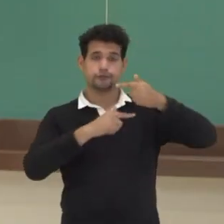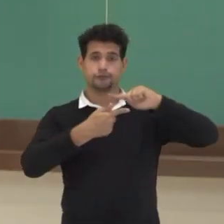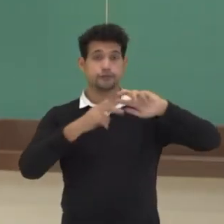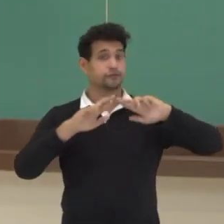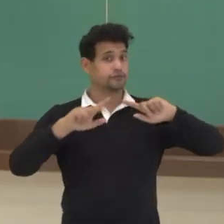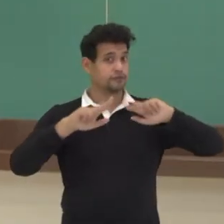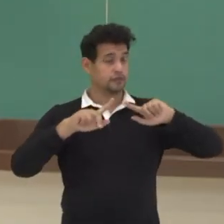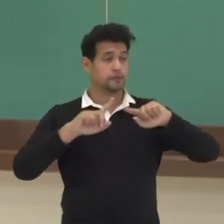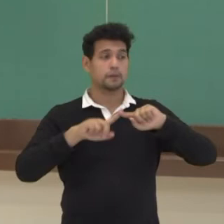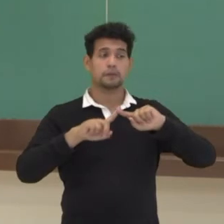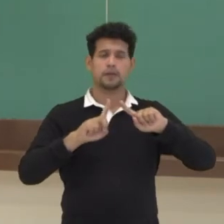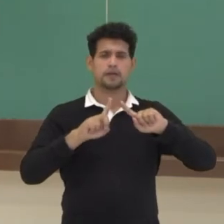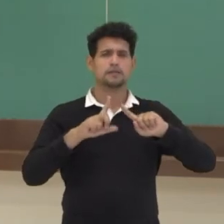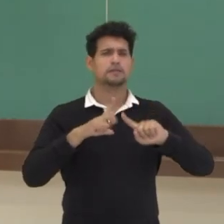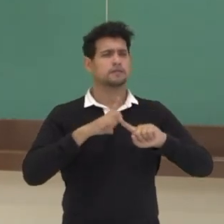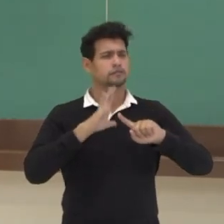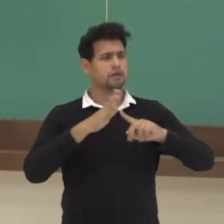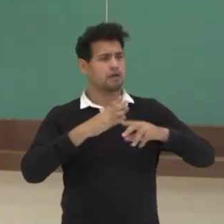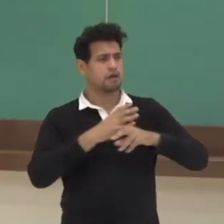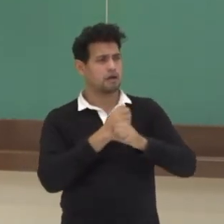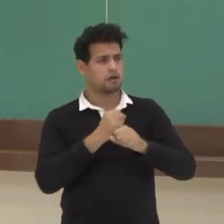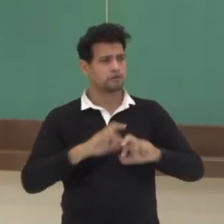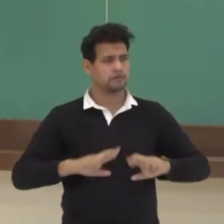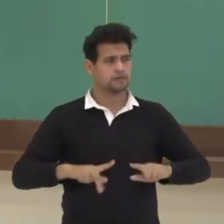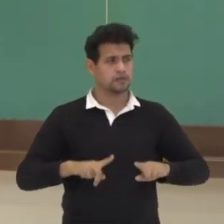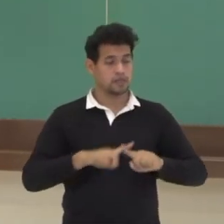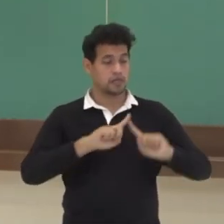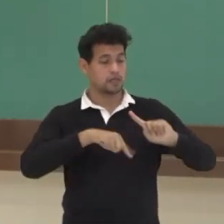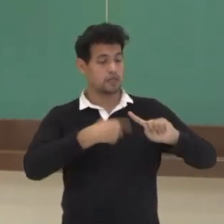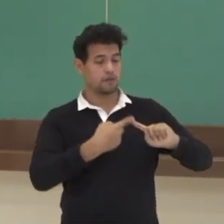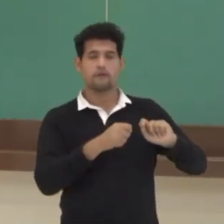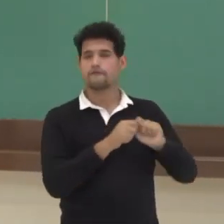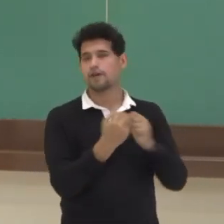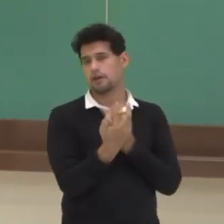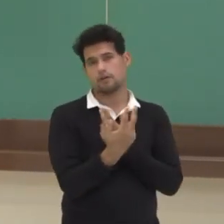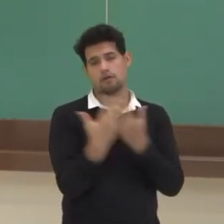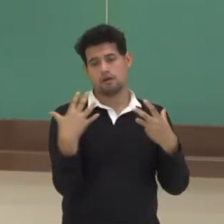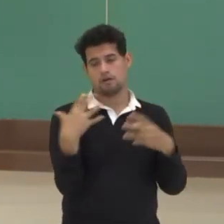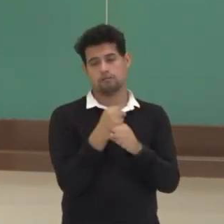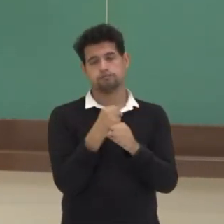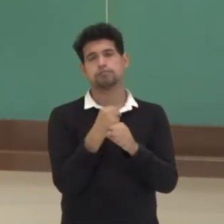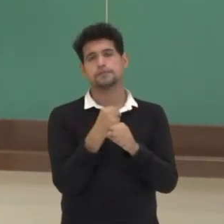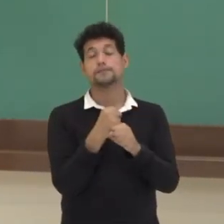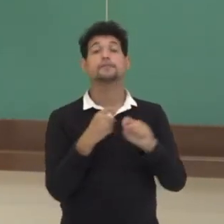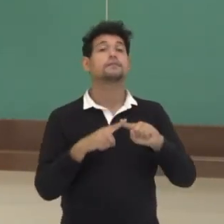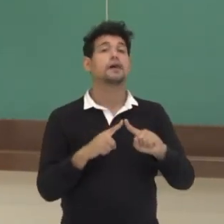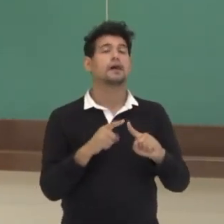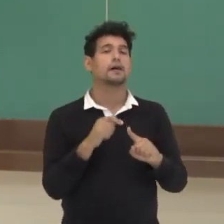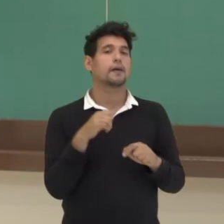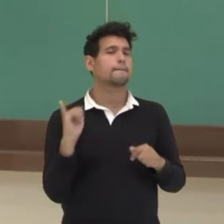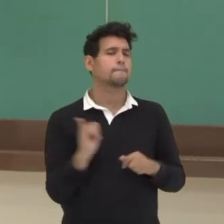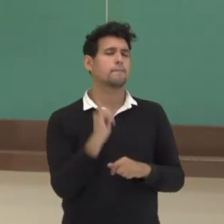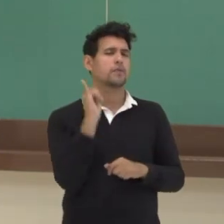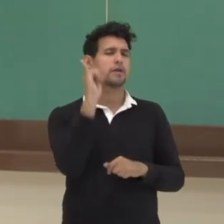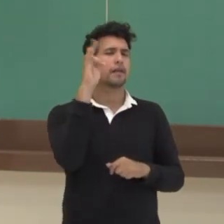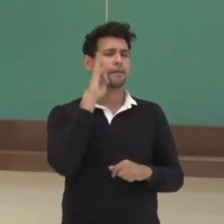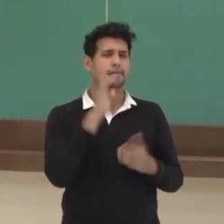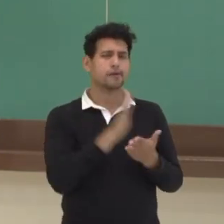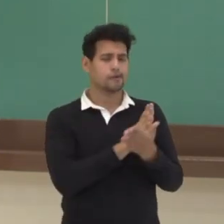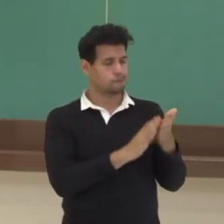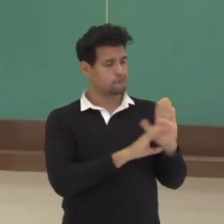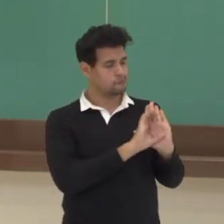diferentes. Então, eu tenho cálculos diferentes para depois eu fazer a mesma junção. Então, eu vou lembrar de alguns